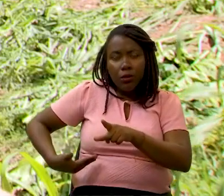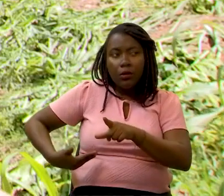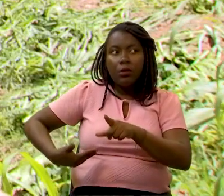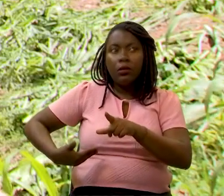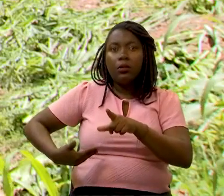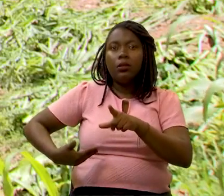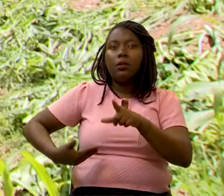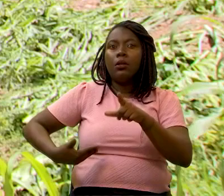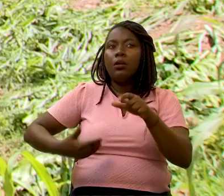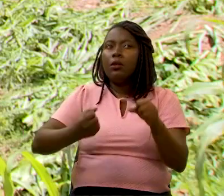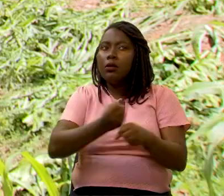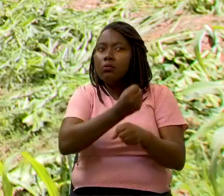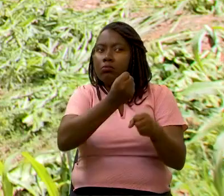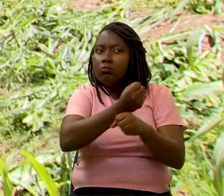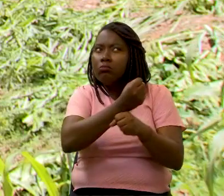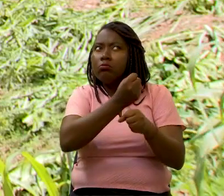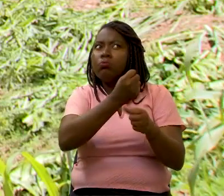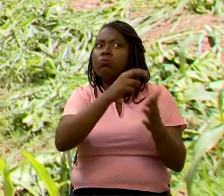da